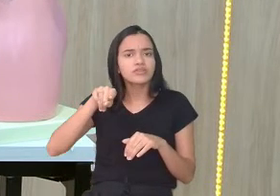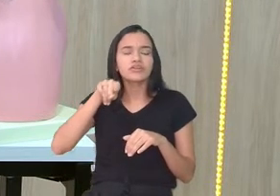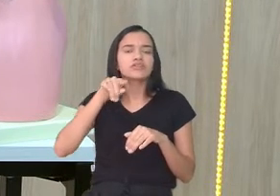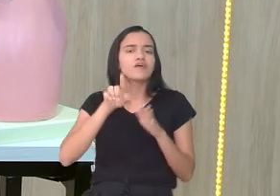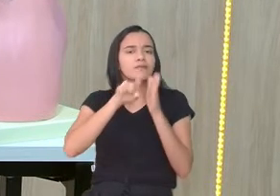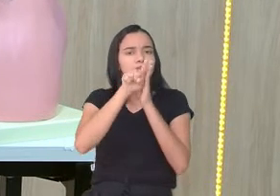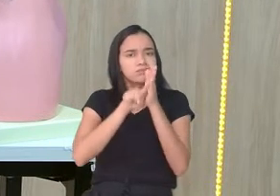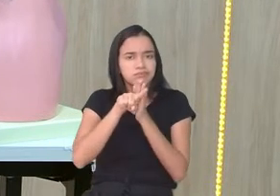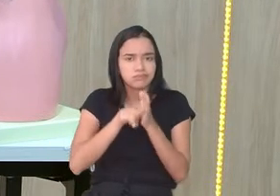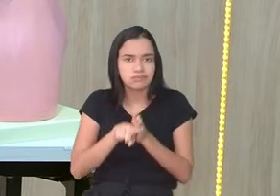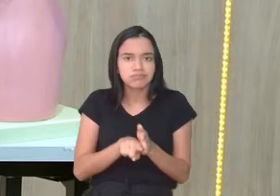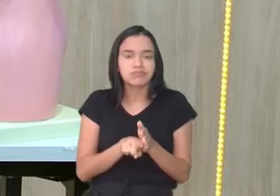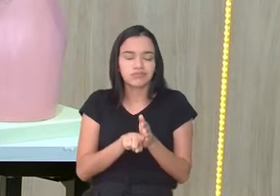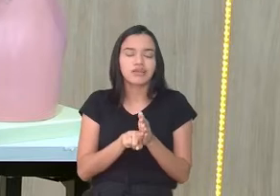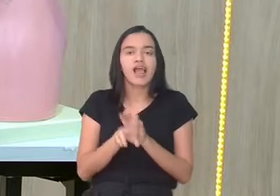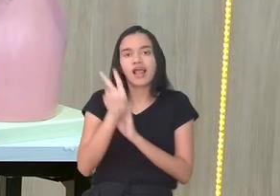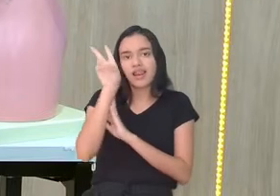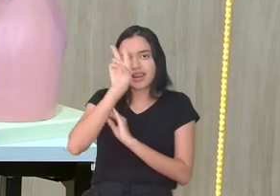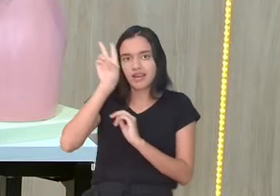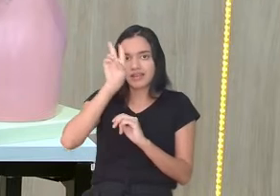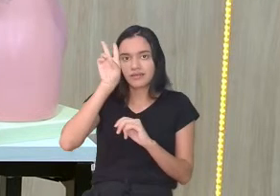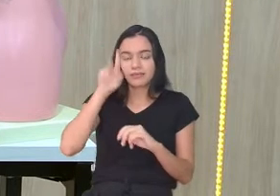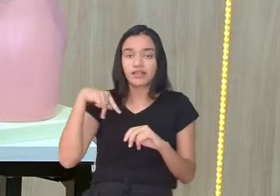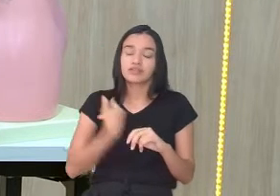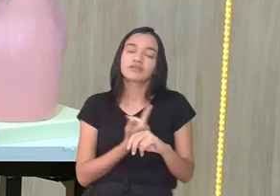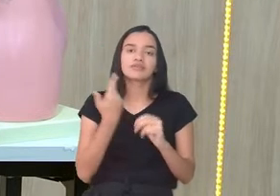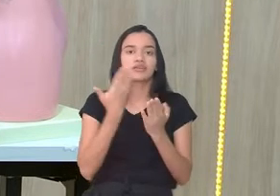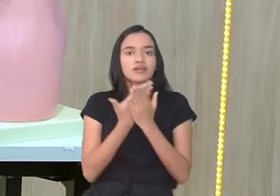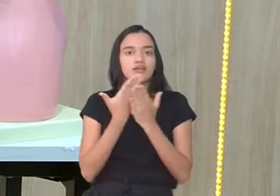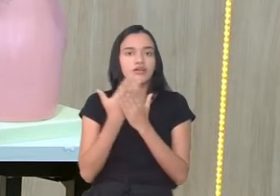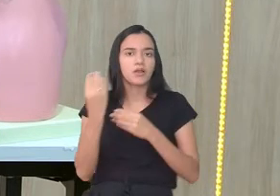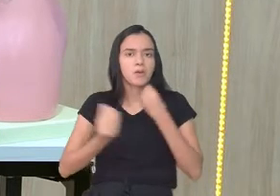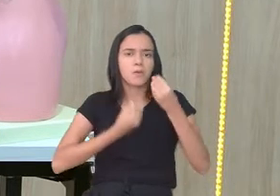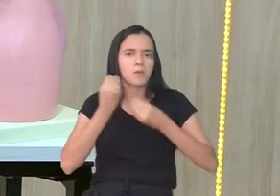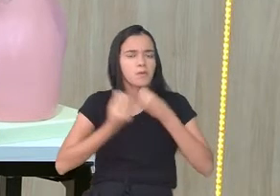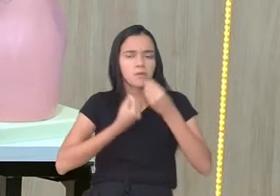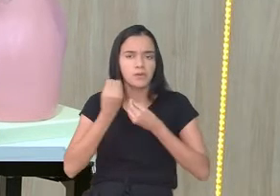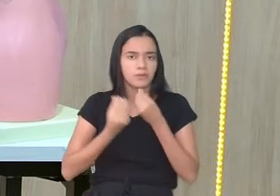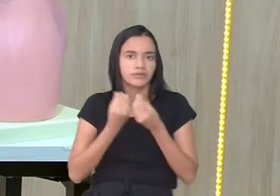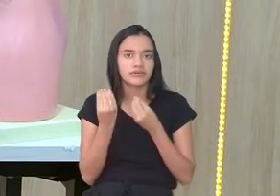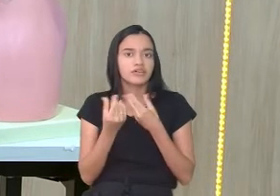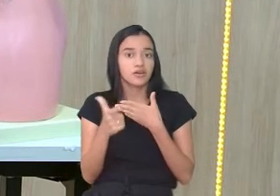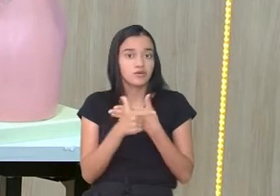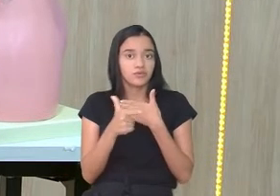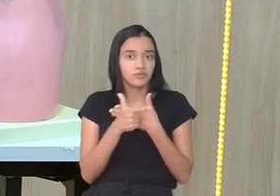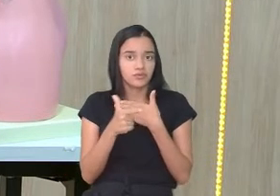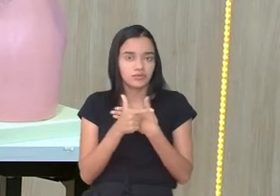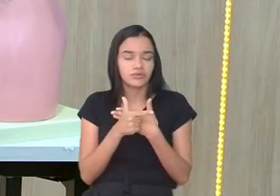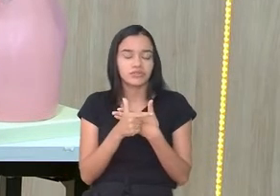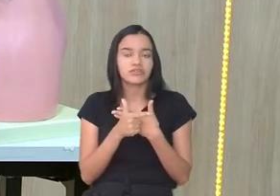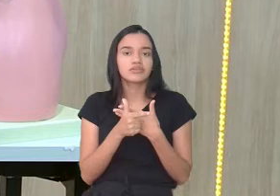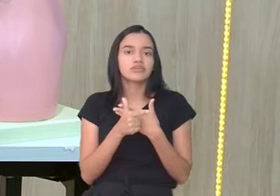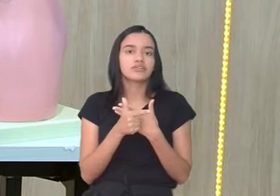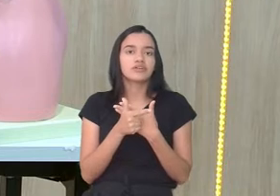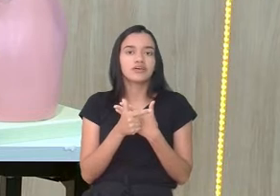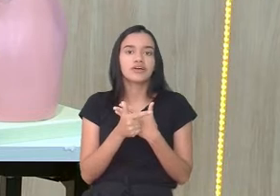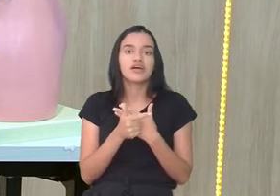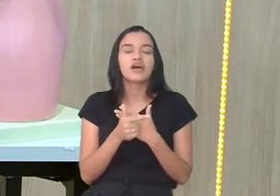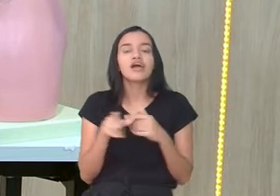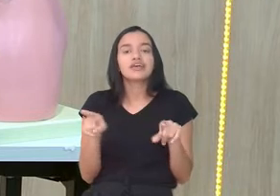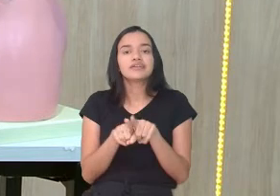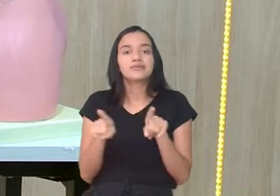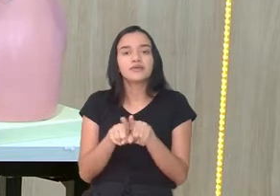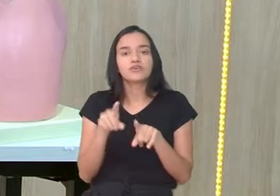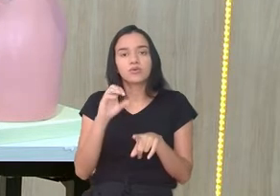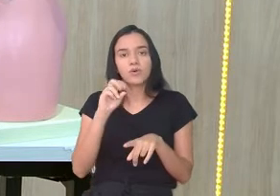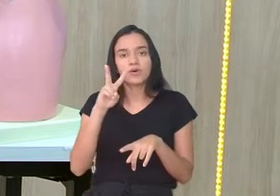vai pesquisar, já vai lembrar da nossa aula, como é a tuba uterina, o que acontece na tuba uterina, no